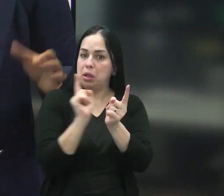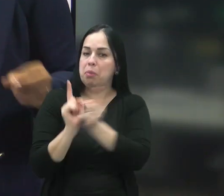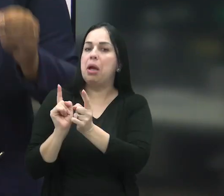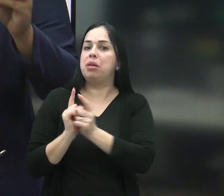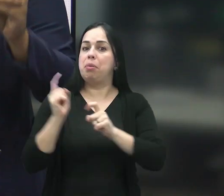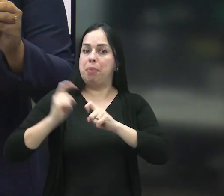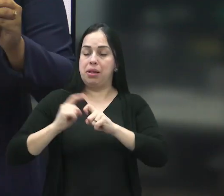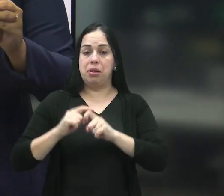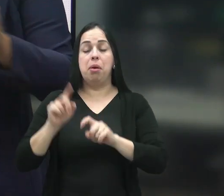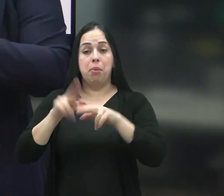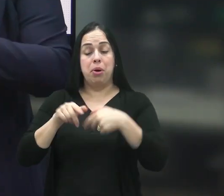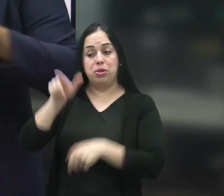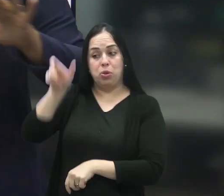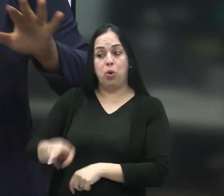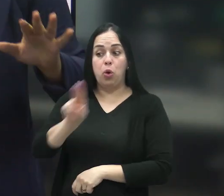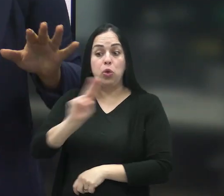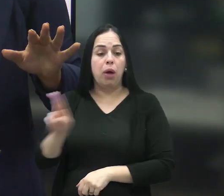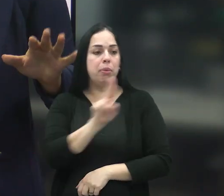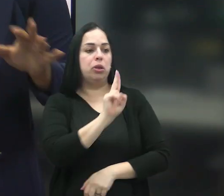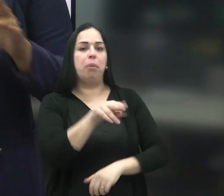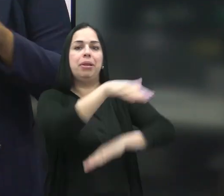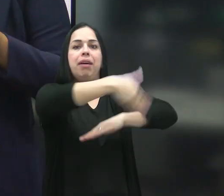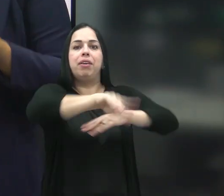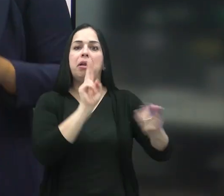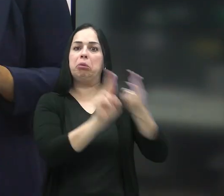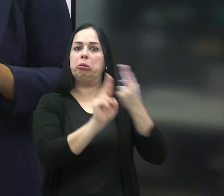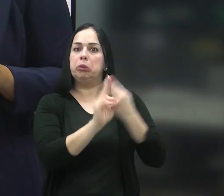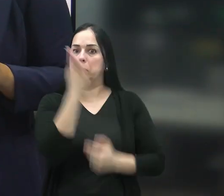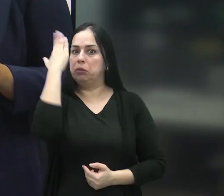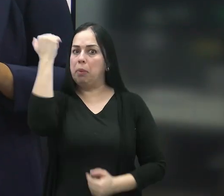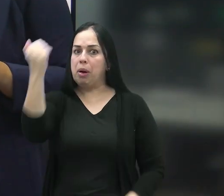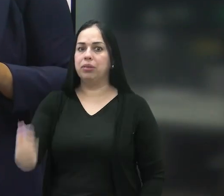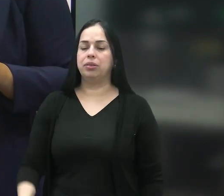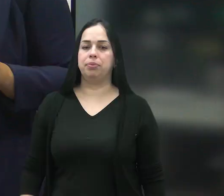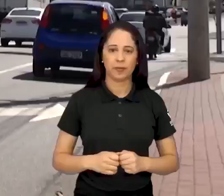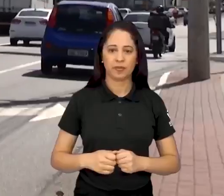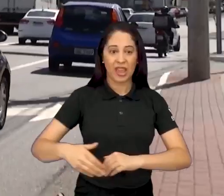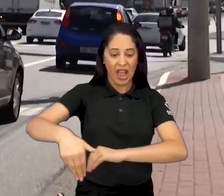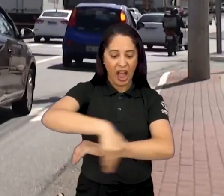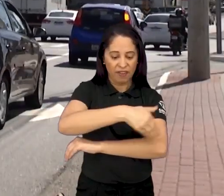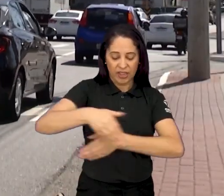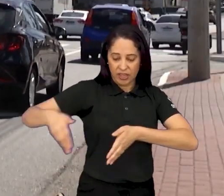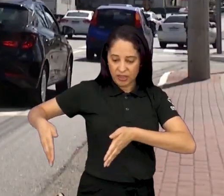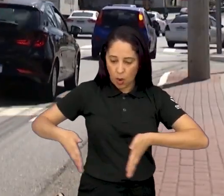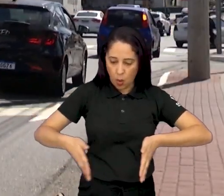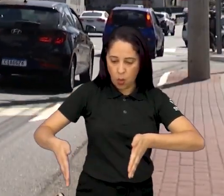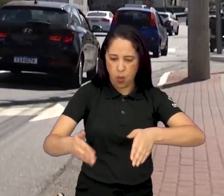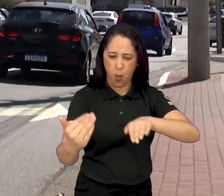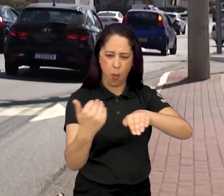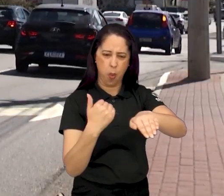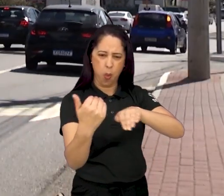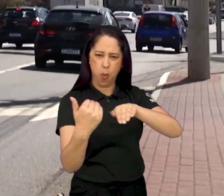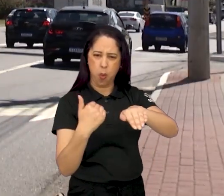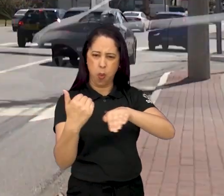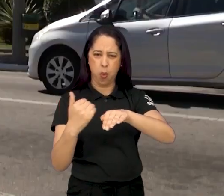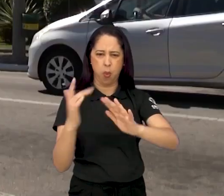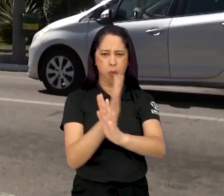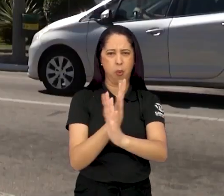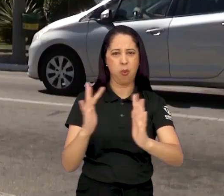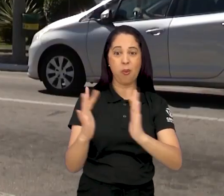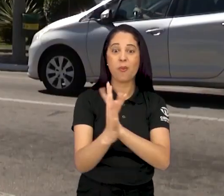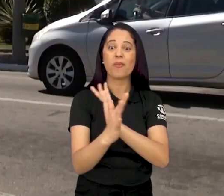à cidade, seu nome está em uma das avenidas mais movimentadas de São José dos Campos. A avenida é larga, com muitos